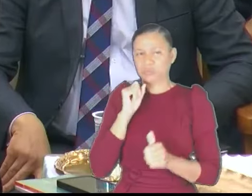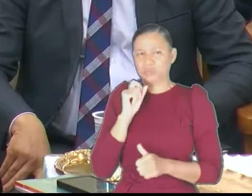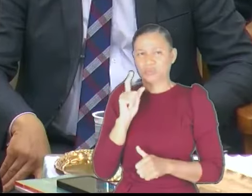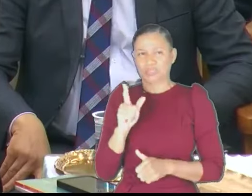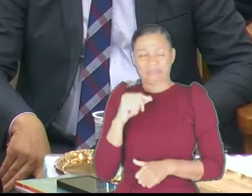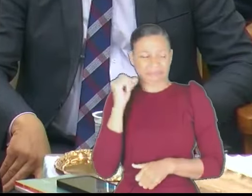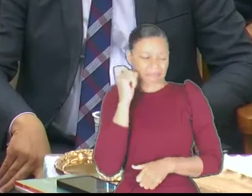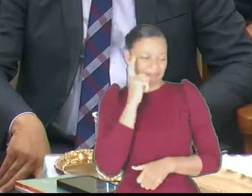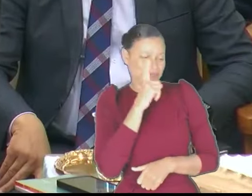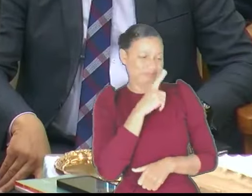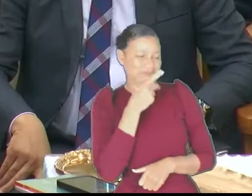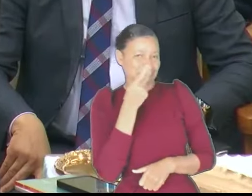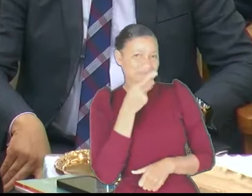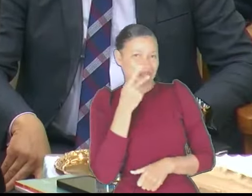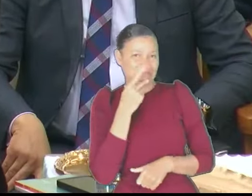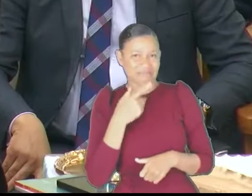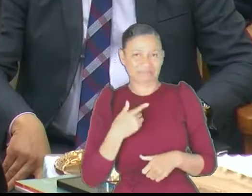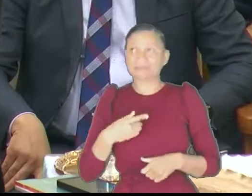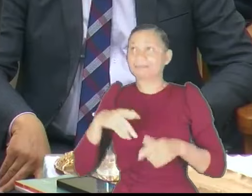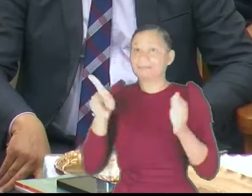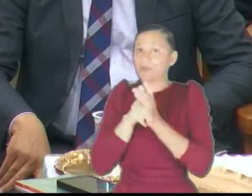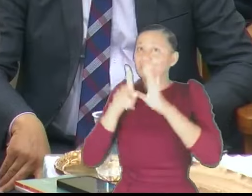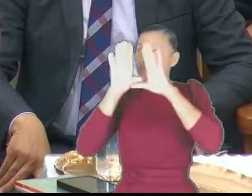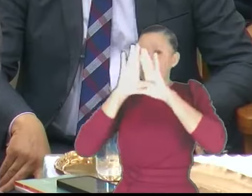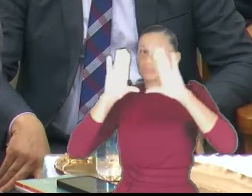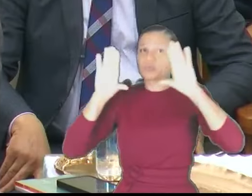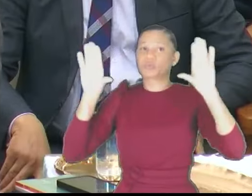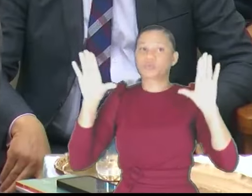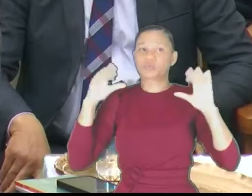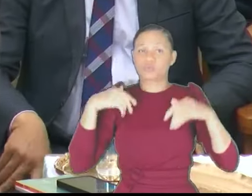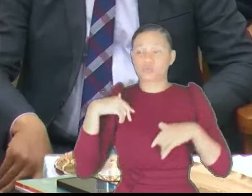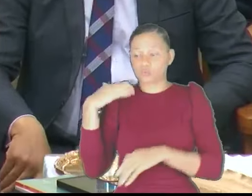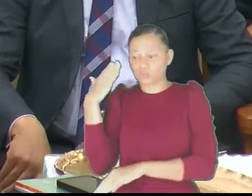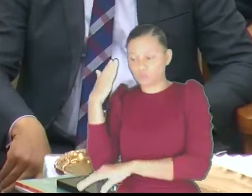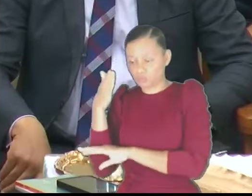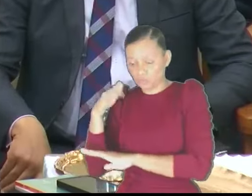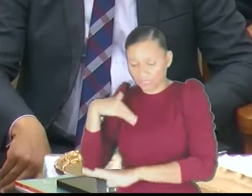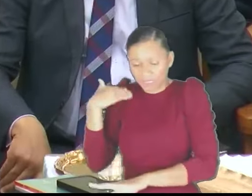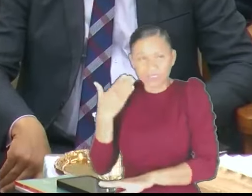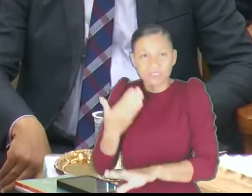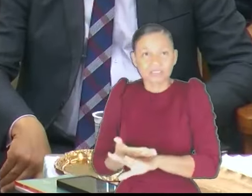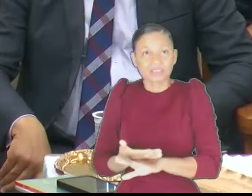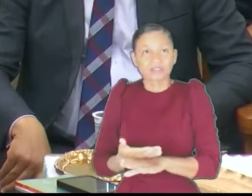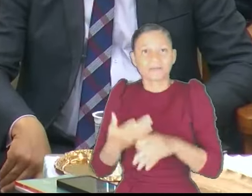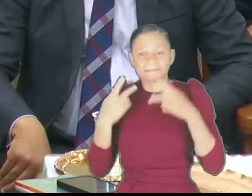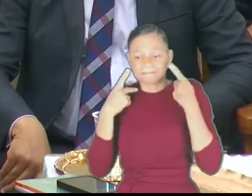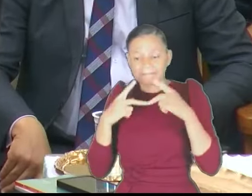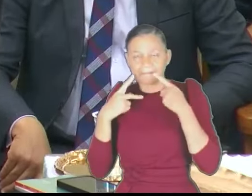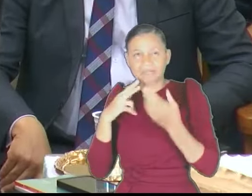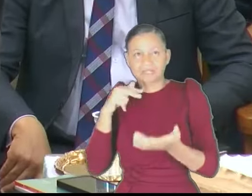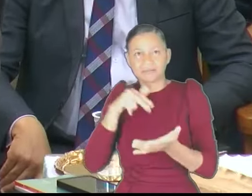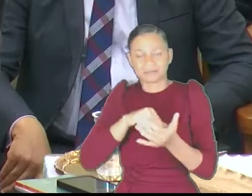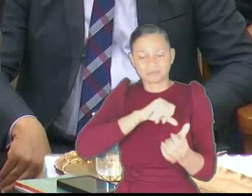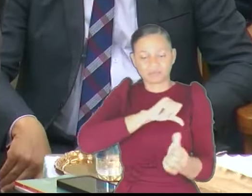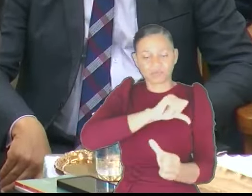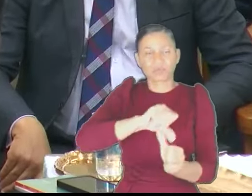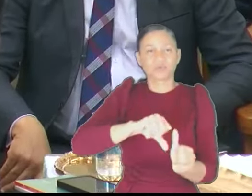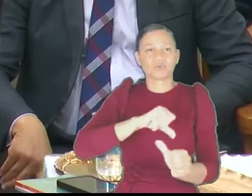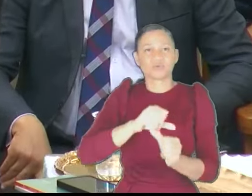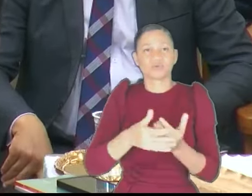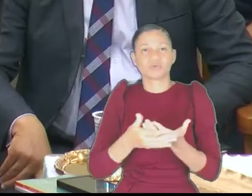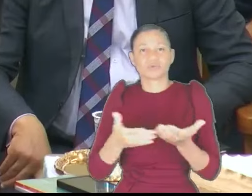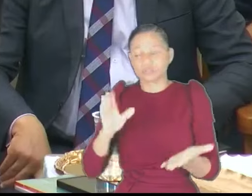dificuldade tremenda. Eu vou falar um negócio aqui debaixo do céu. Eu saí do hotel até aqui com uma mensagem. Quando cheguei aqui, mudou. Se você